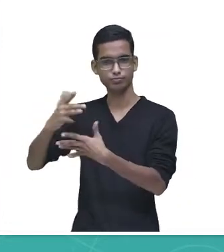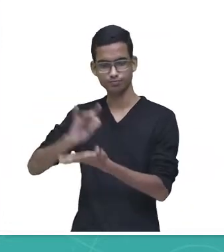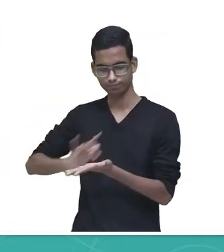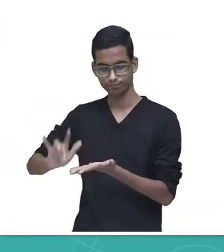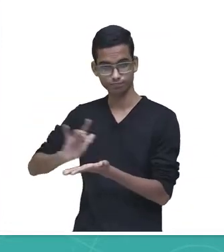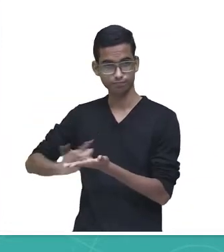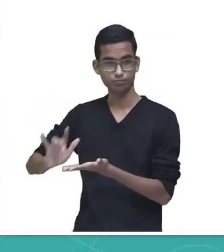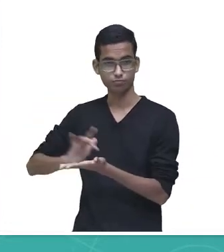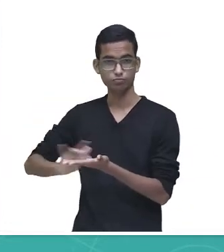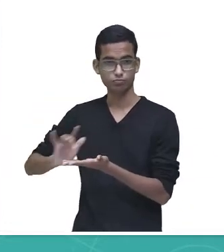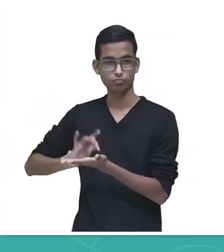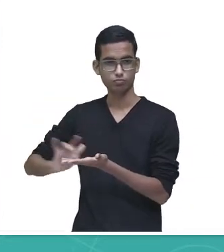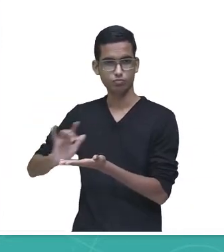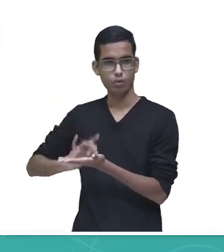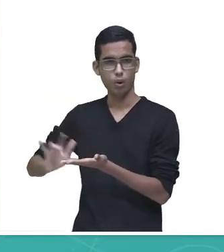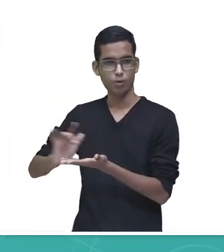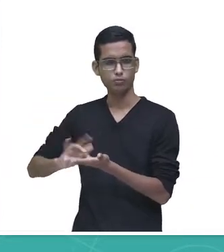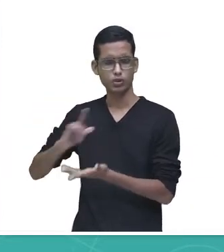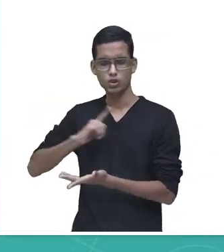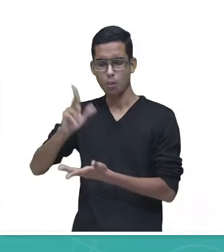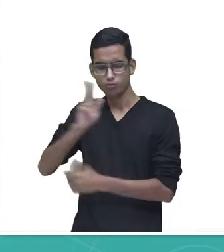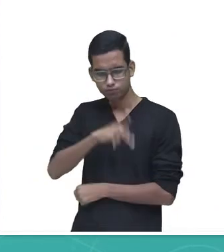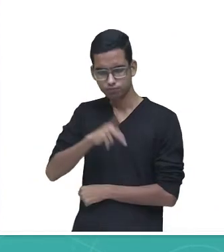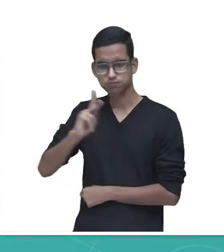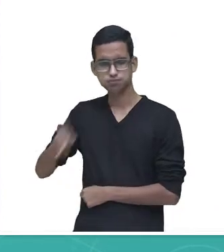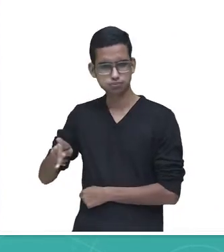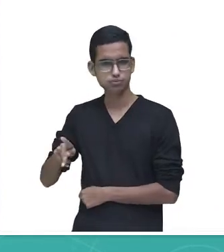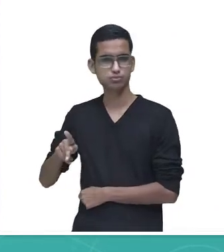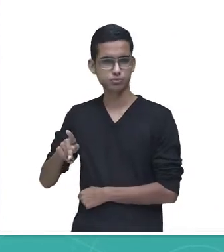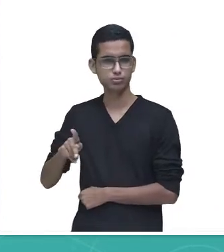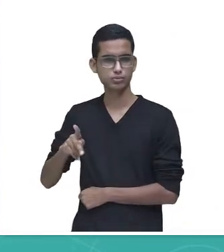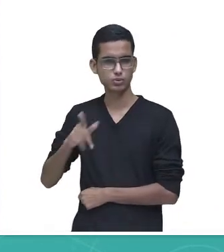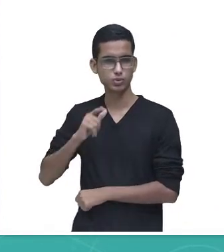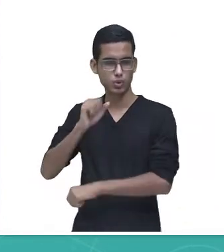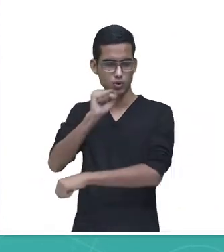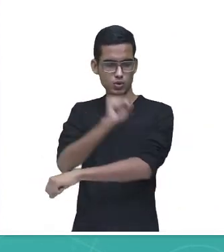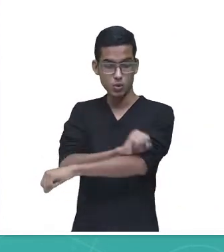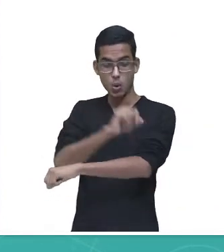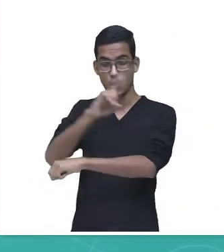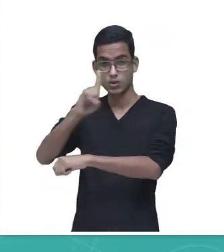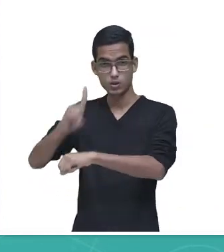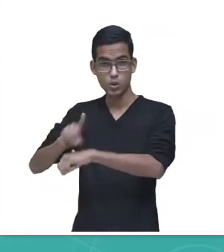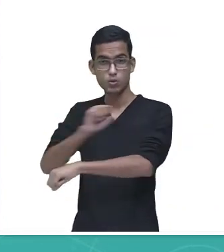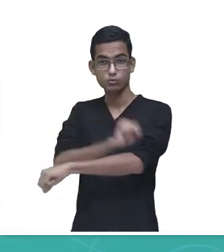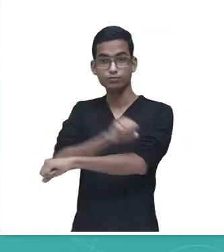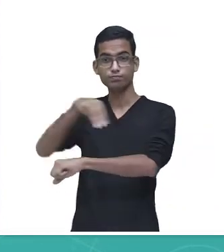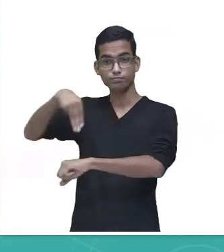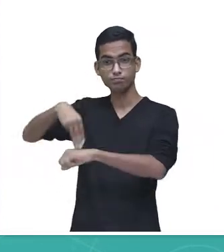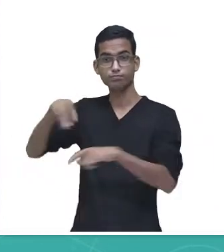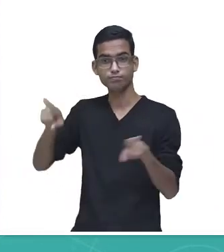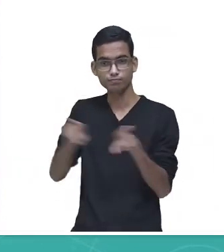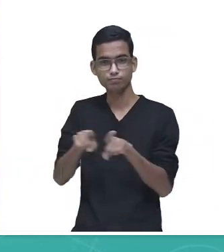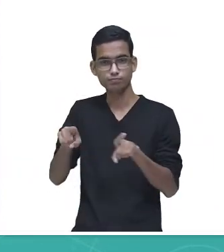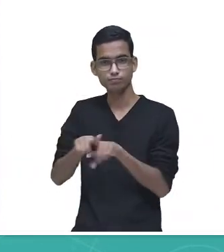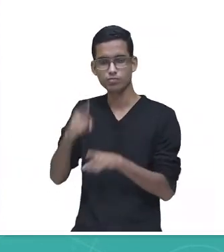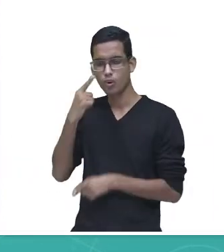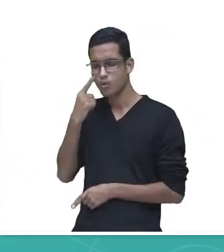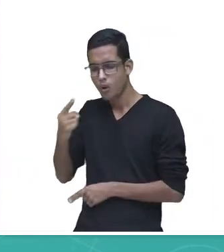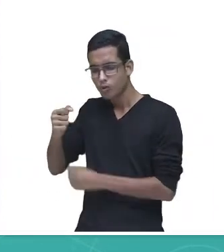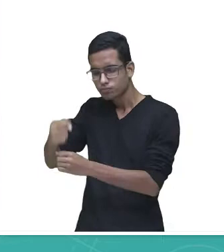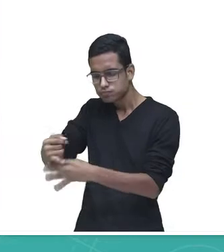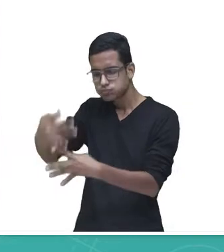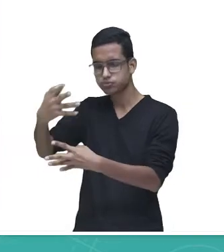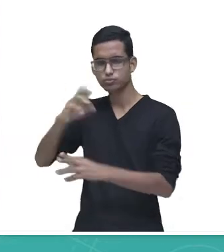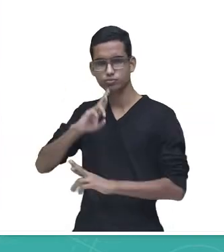Casa, que nós estamos com professores da rede municipal e da rede estadual acompanhando também o nosso